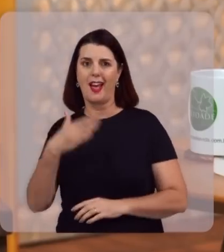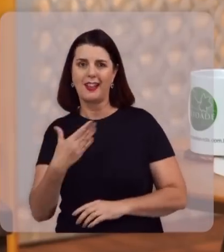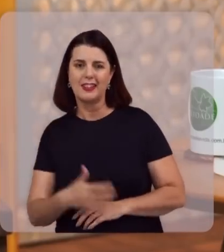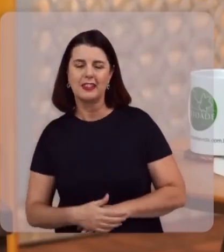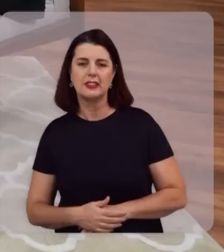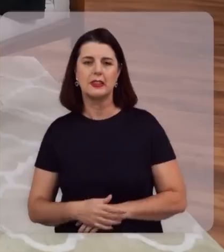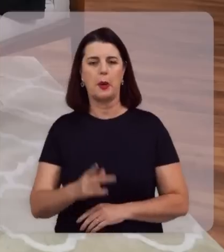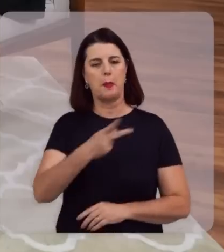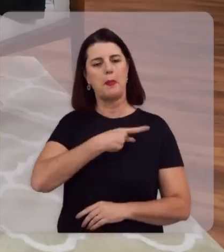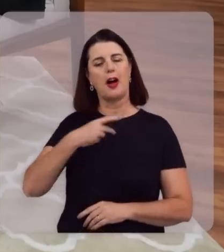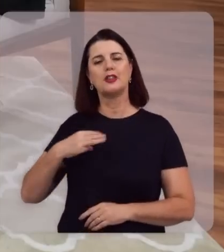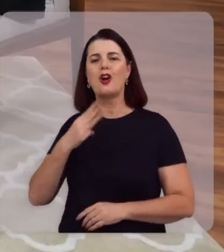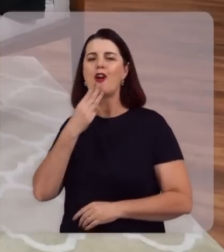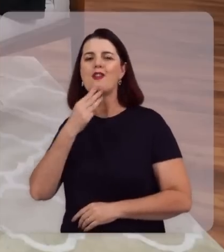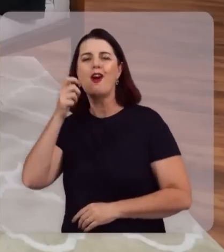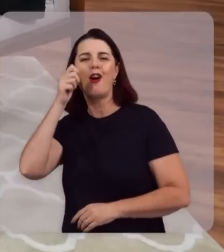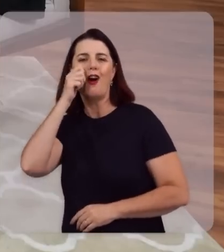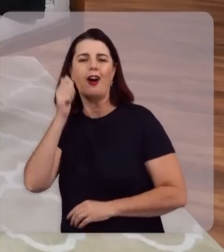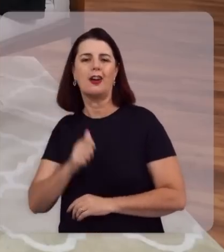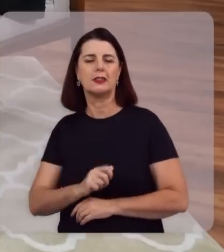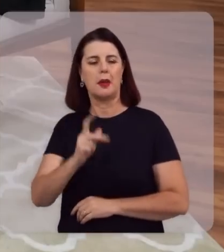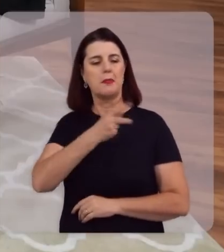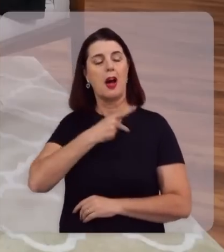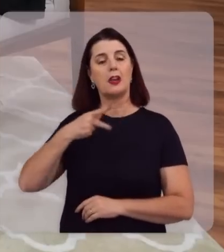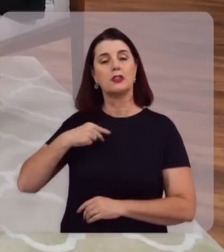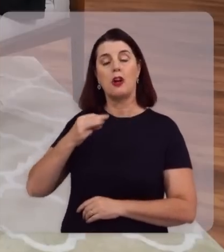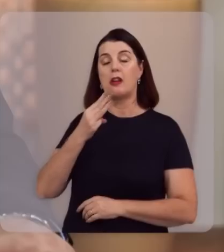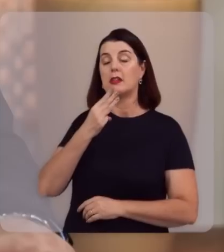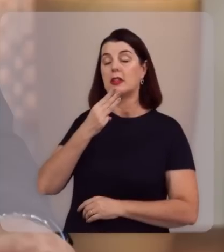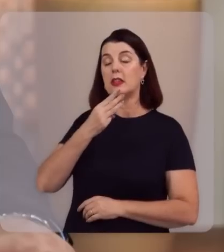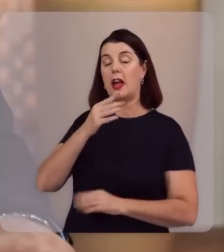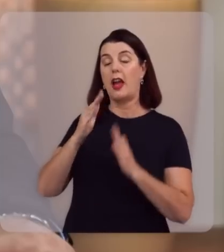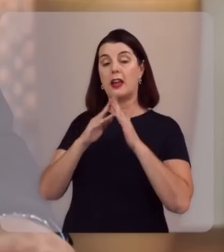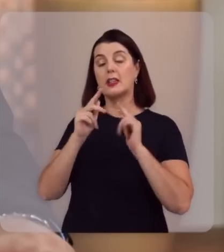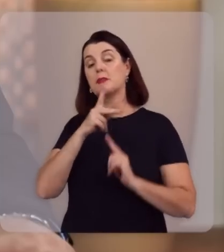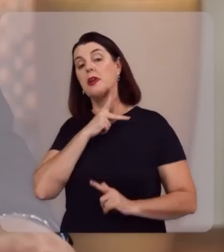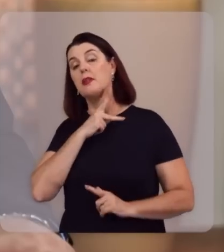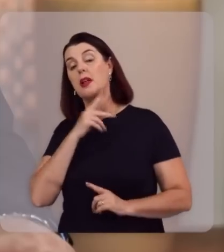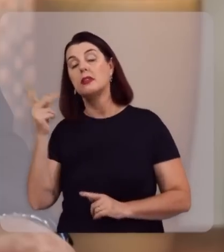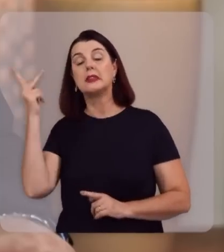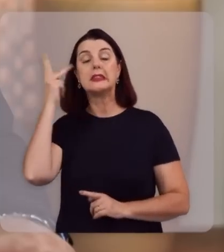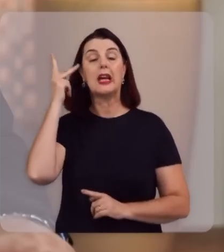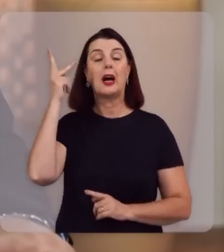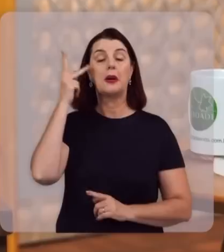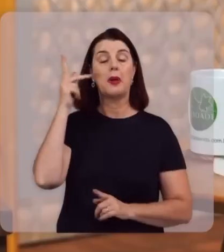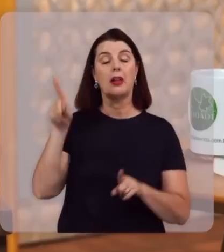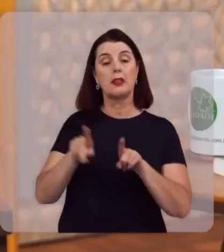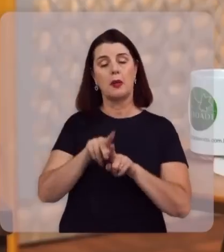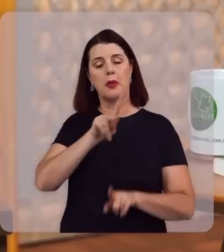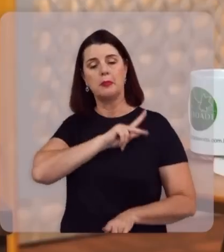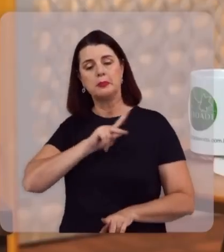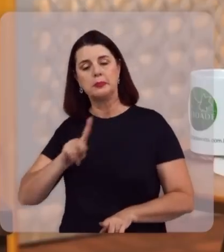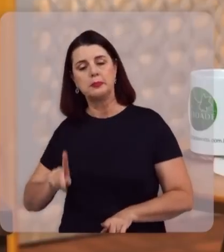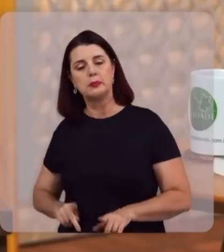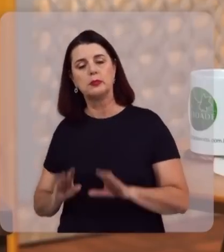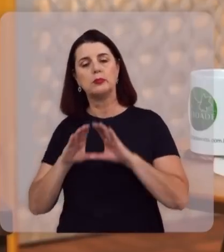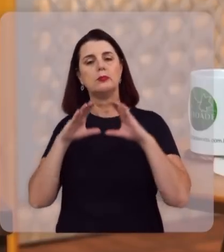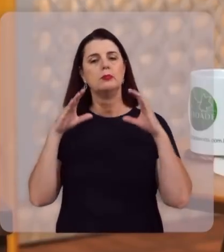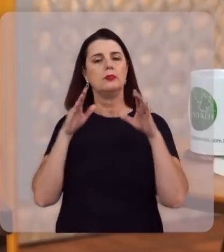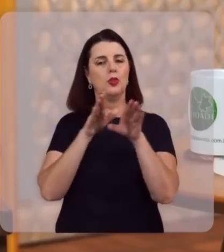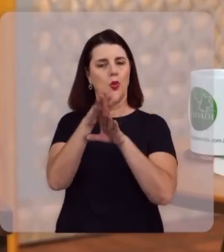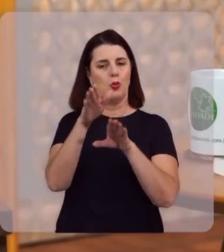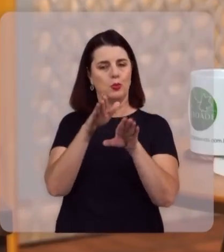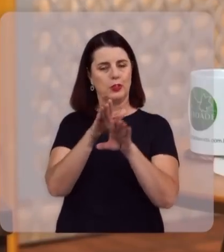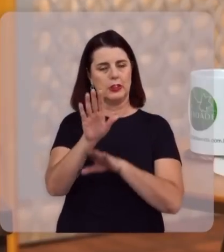Natal, reverendo Roster Guimarães Lopes, pastor da Igreja Presbiteriana Unida de São Paulo e também presidente do Conselho de Administração da